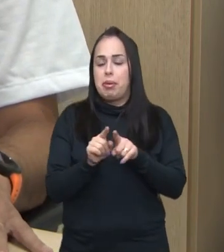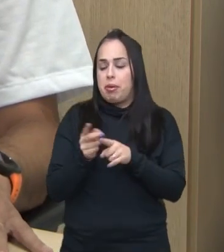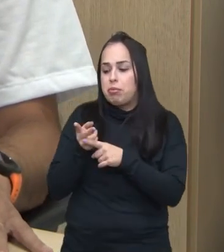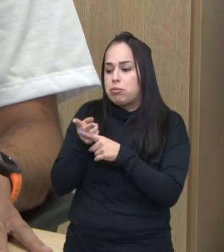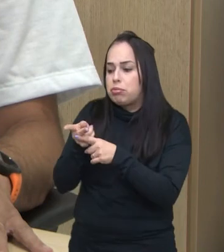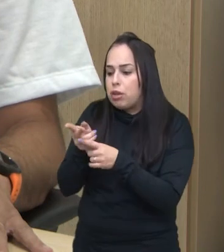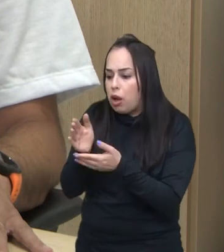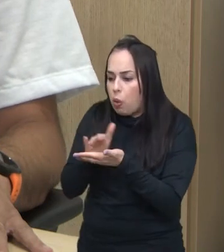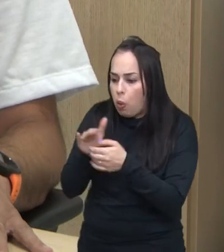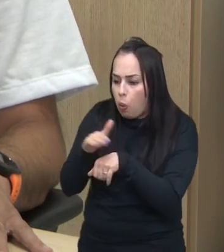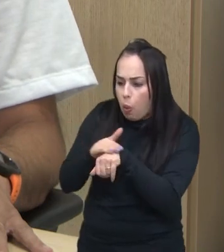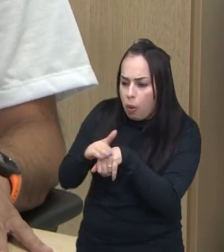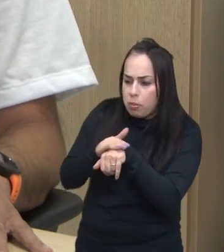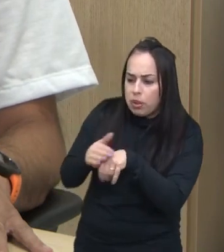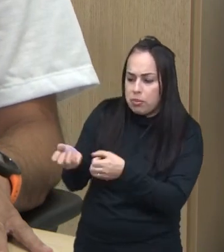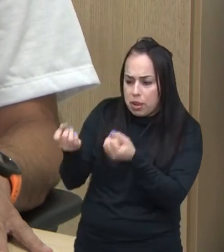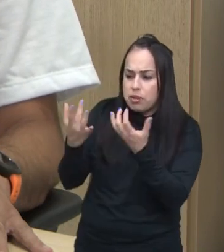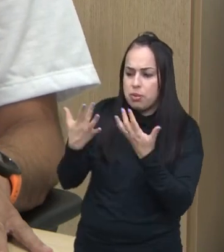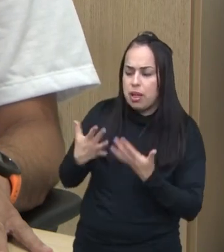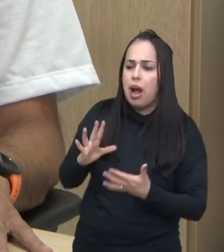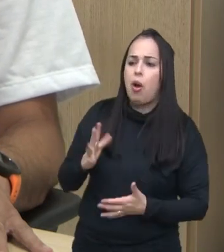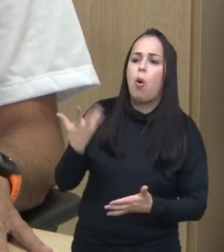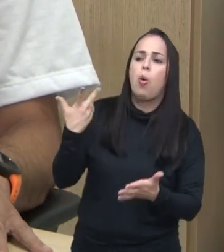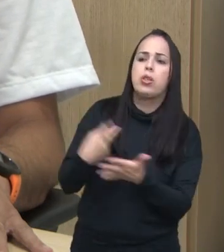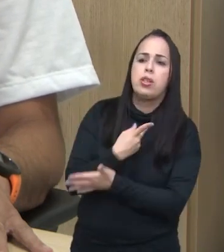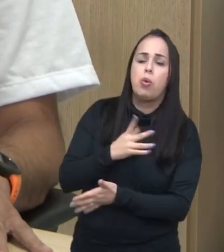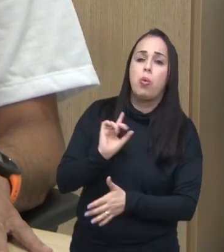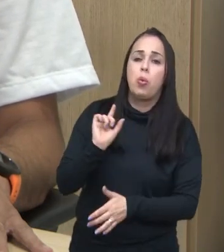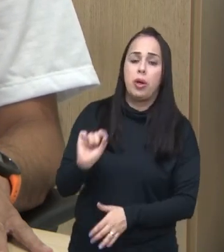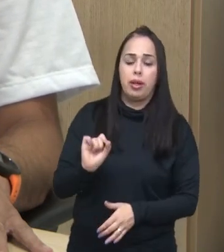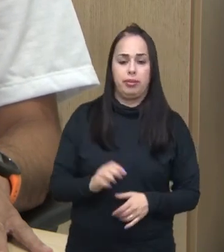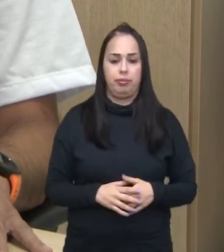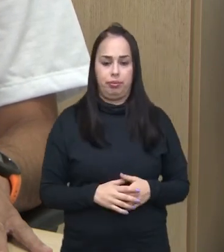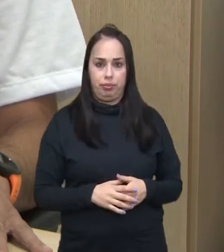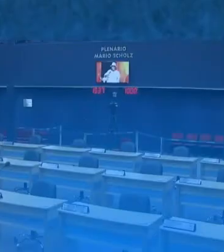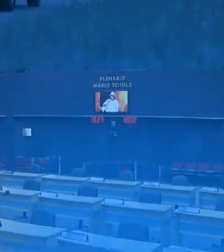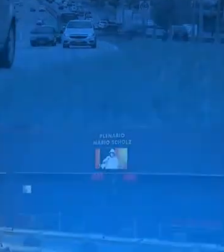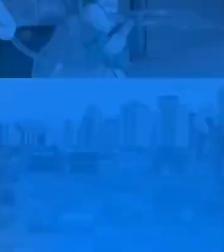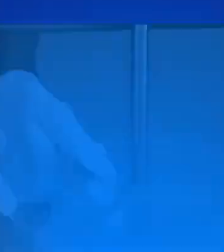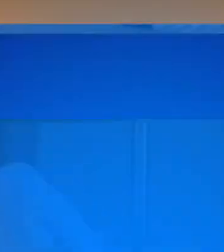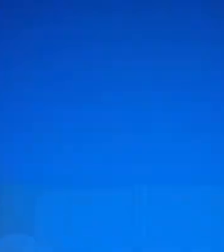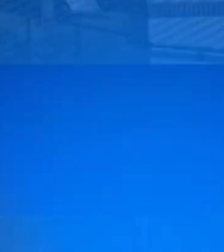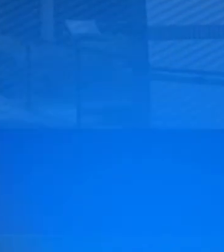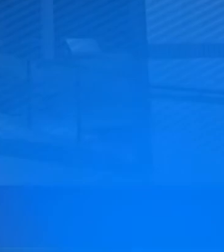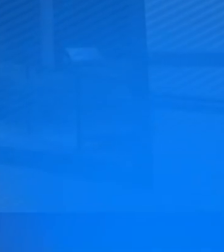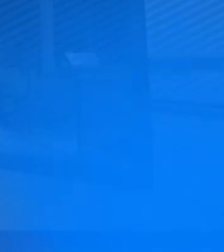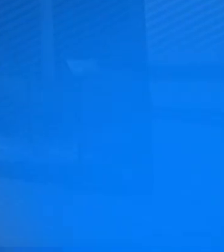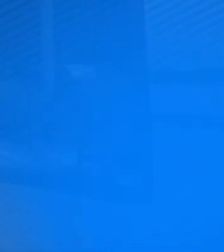conversar com essa criança para poder ver o que realmente, de fato, está acontecendo.